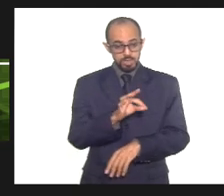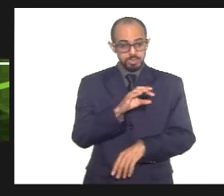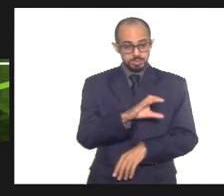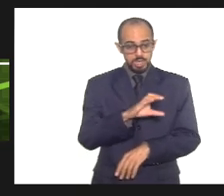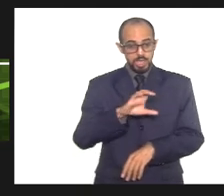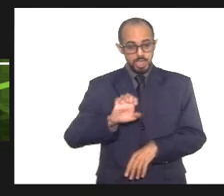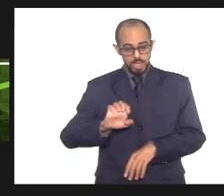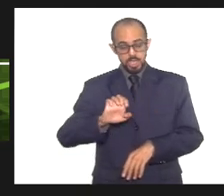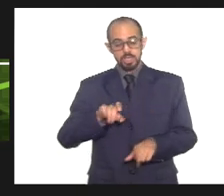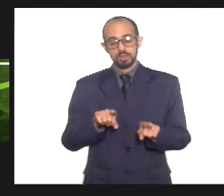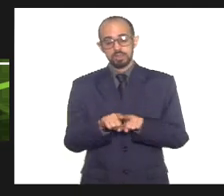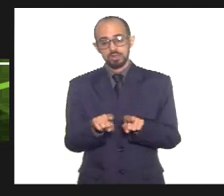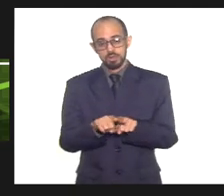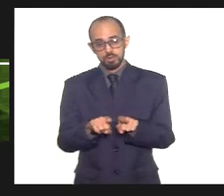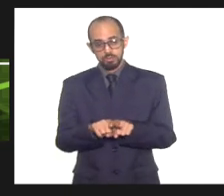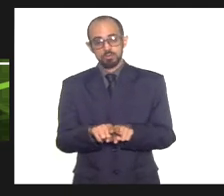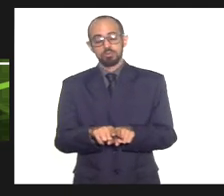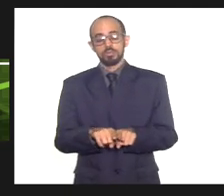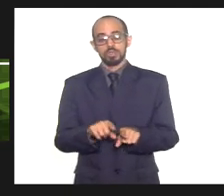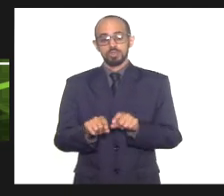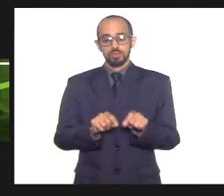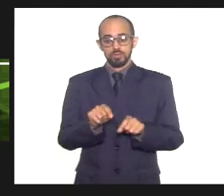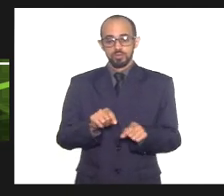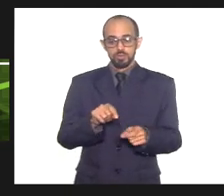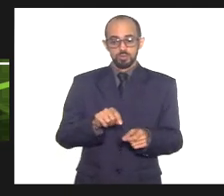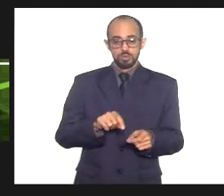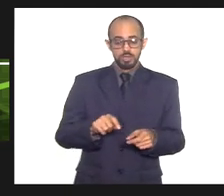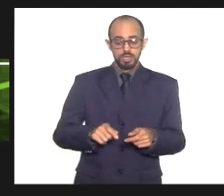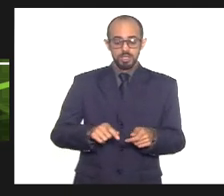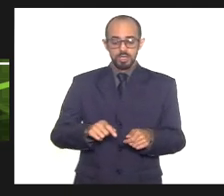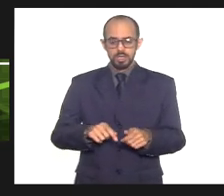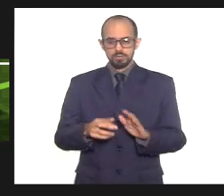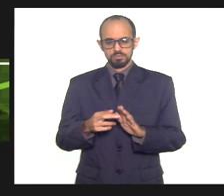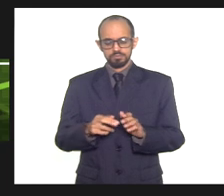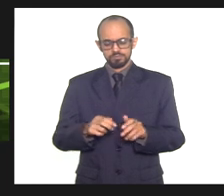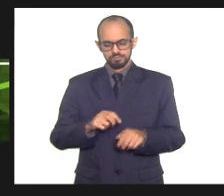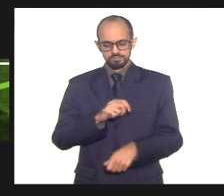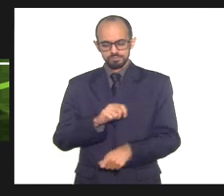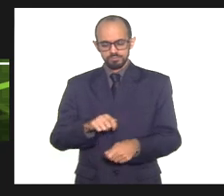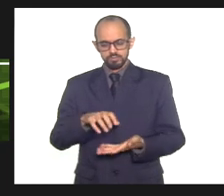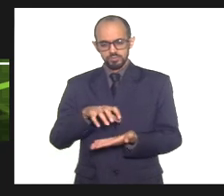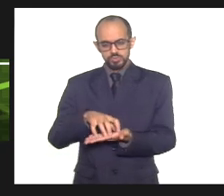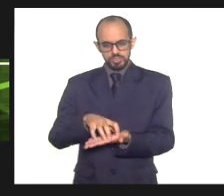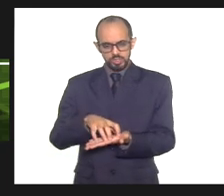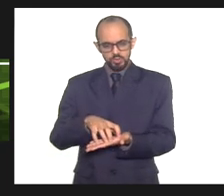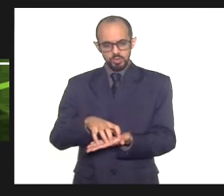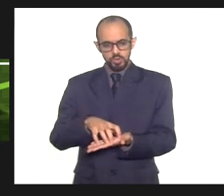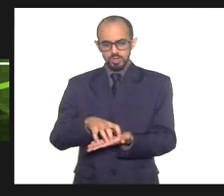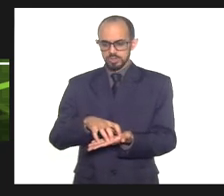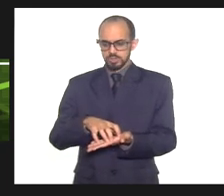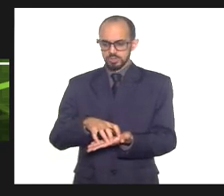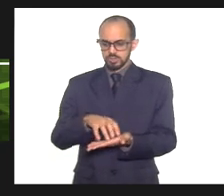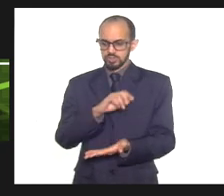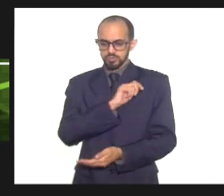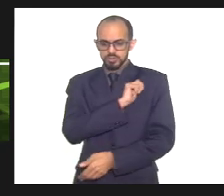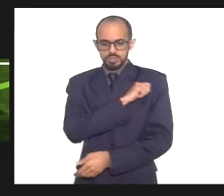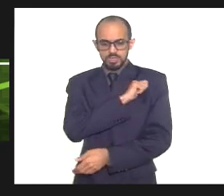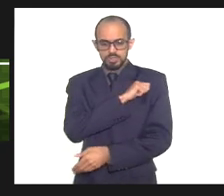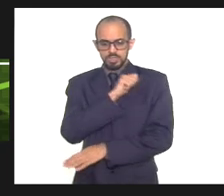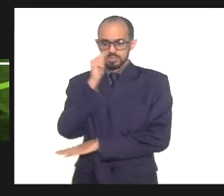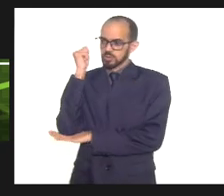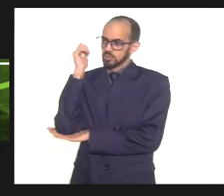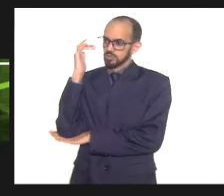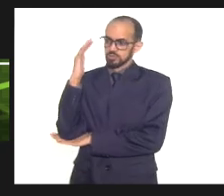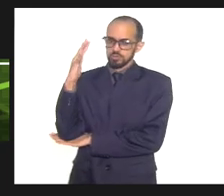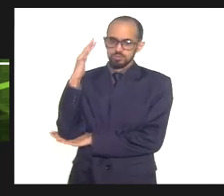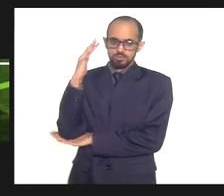e entes regulatórios ambientais de estados e